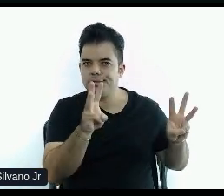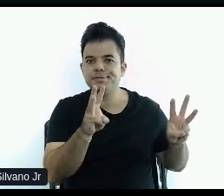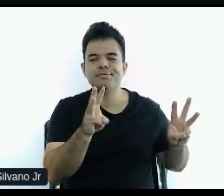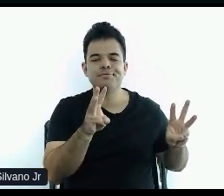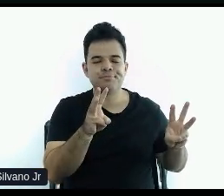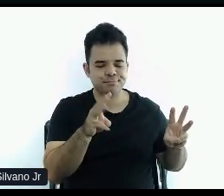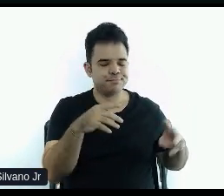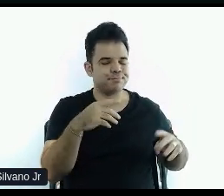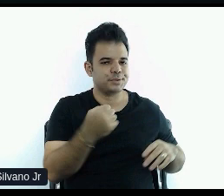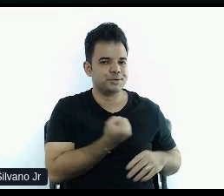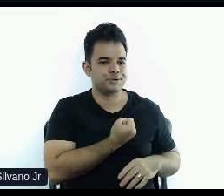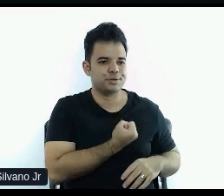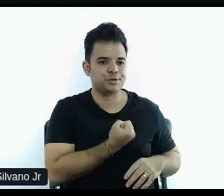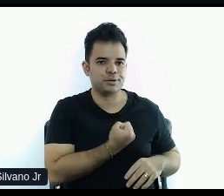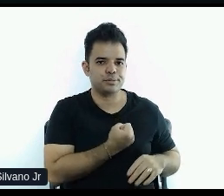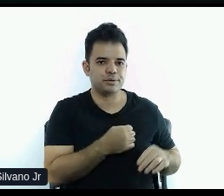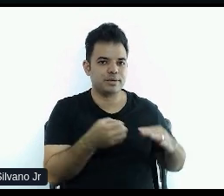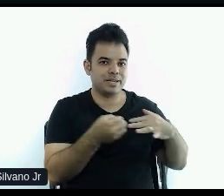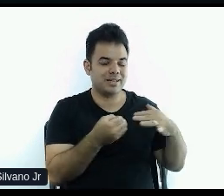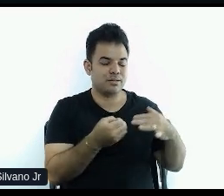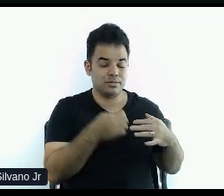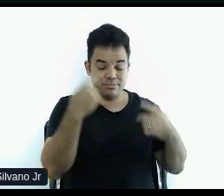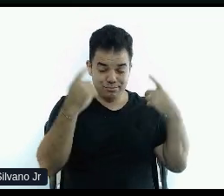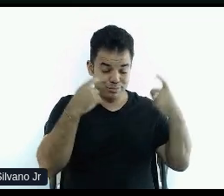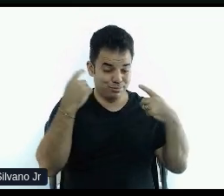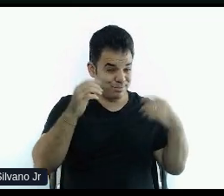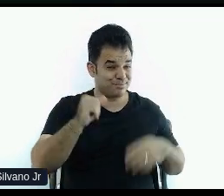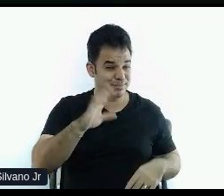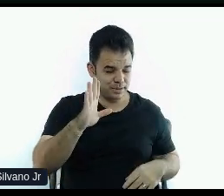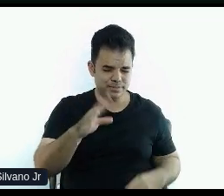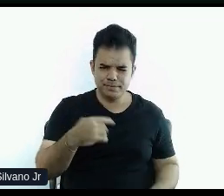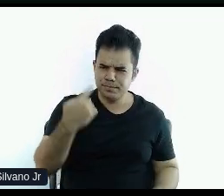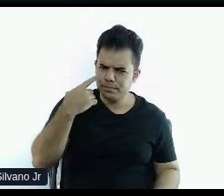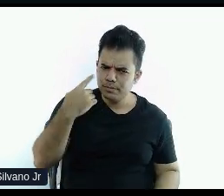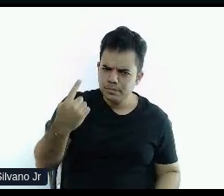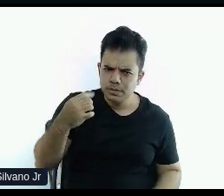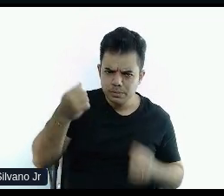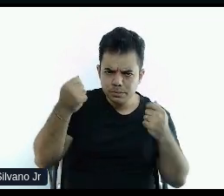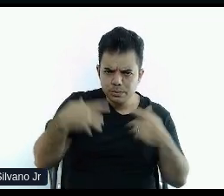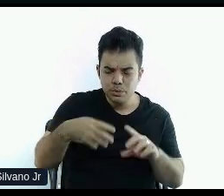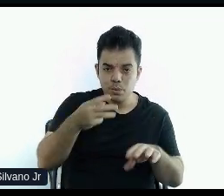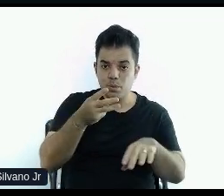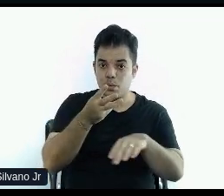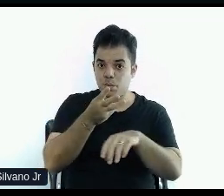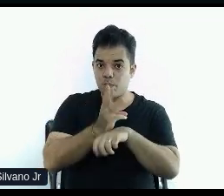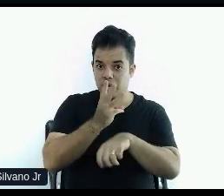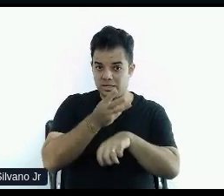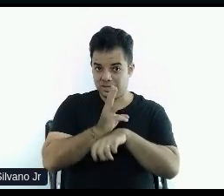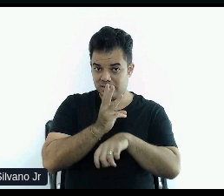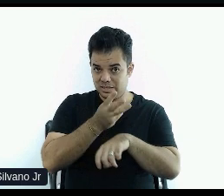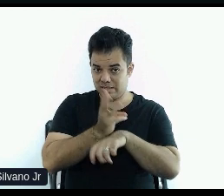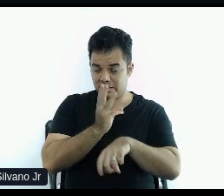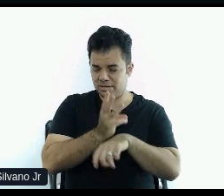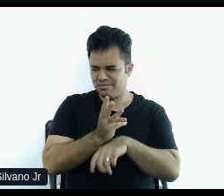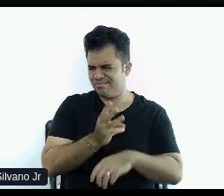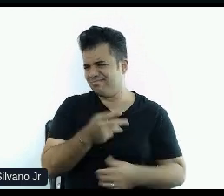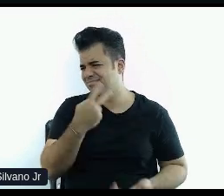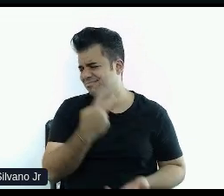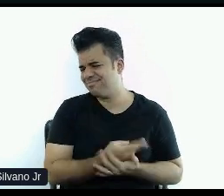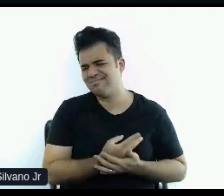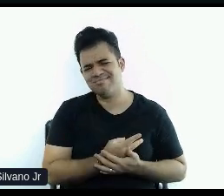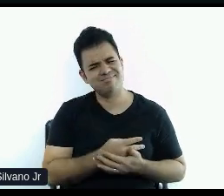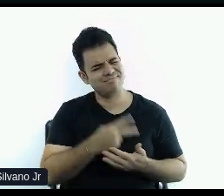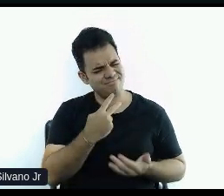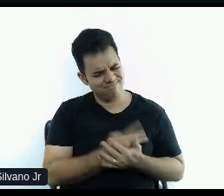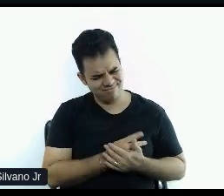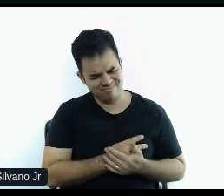preocupante. Como foi dado no exemplo da palestra anterior, no uso do WhatsApp, é assim em inúmeros casos. Por isso que a gente